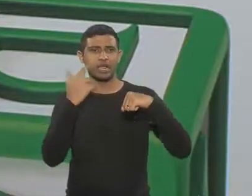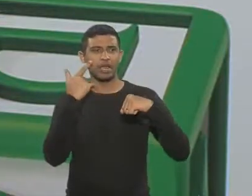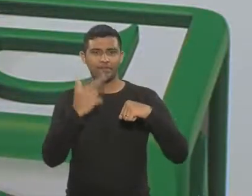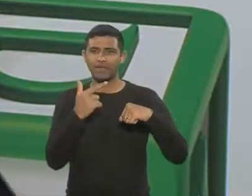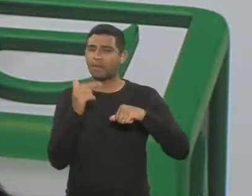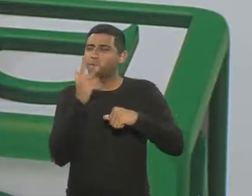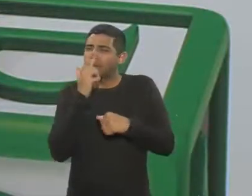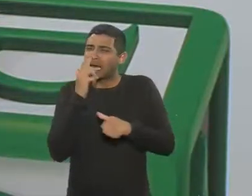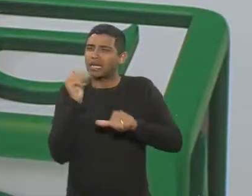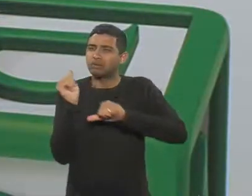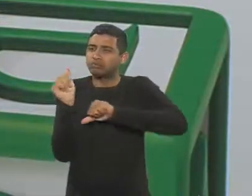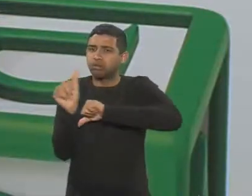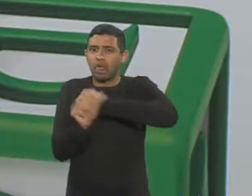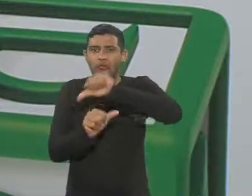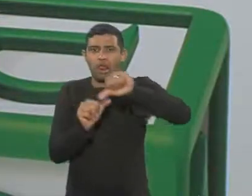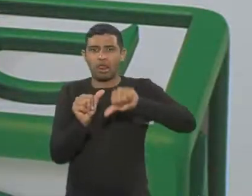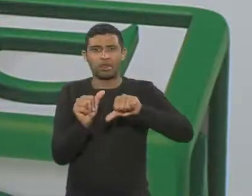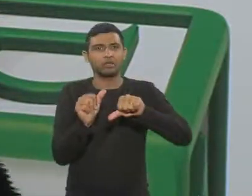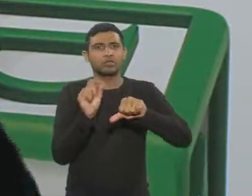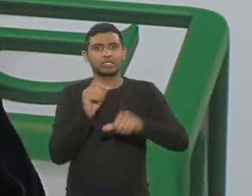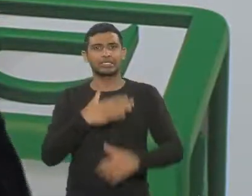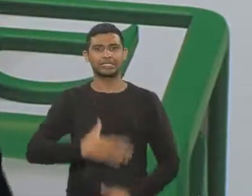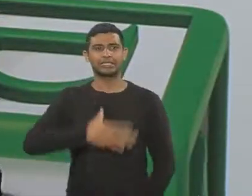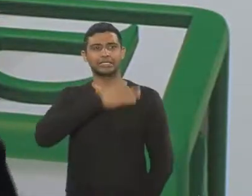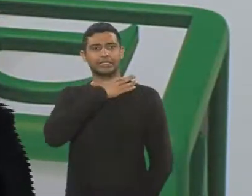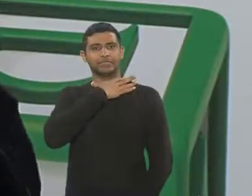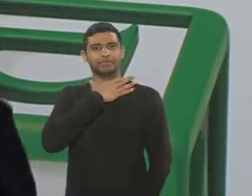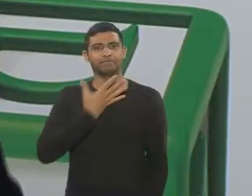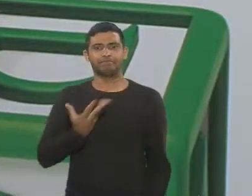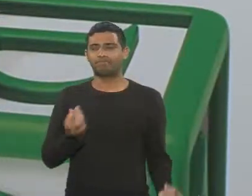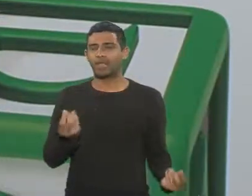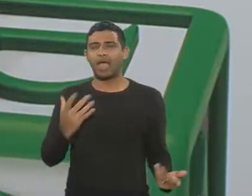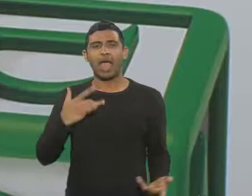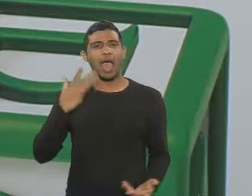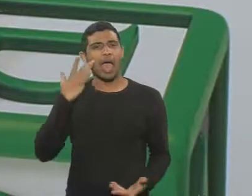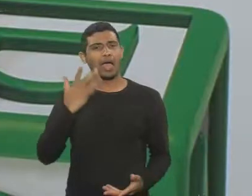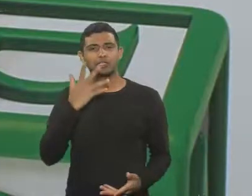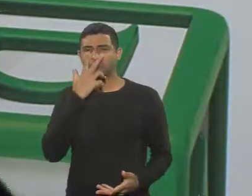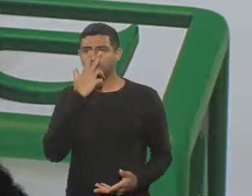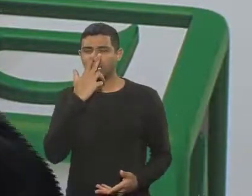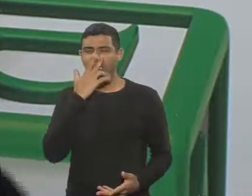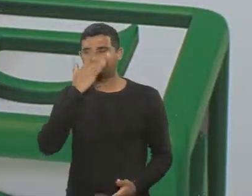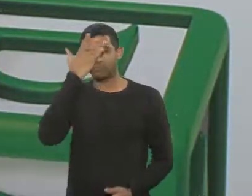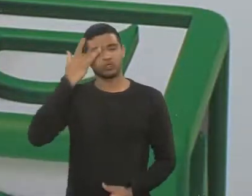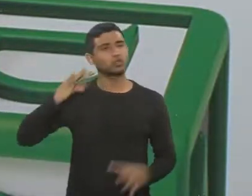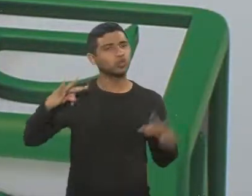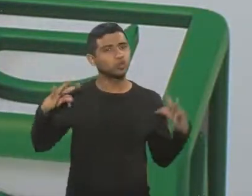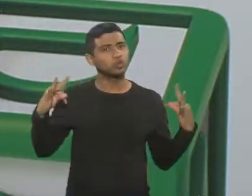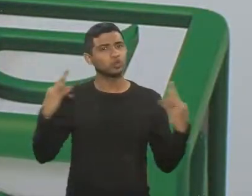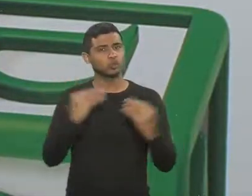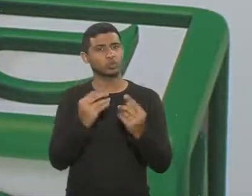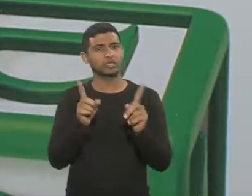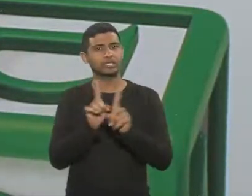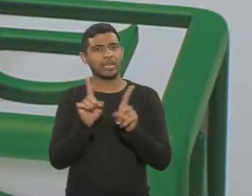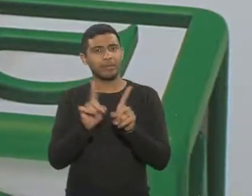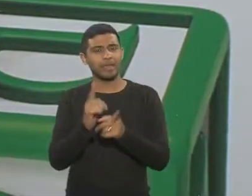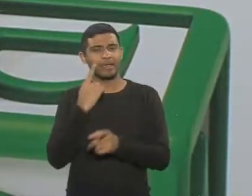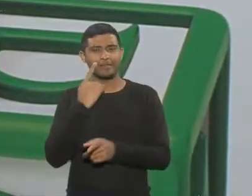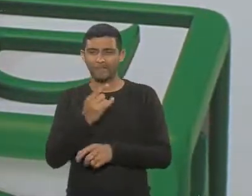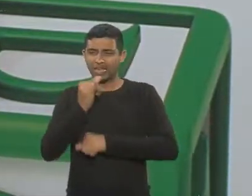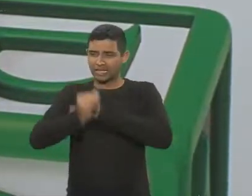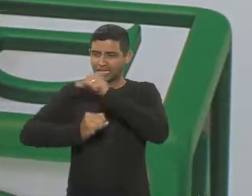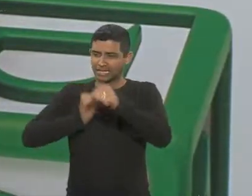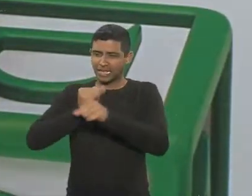de transformação /crise, e eu acho que as pessoas, de maneira geral, e os próprios veículos de